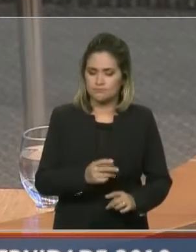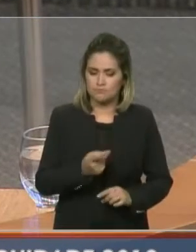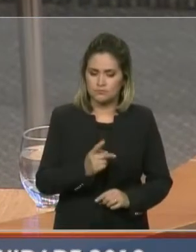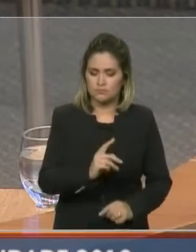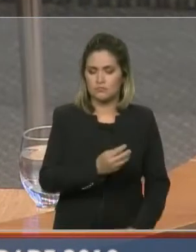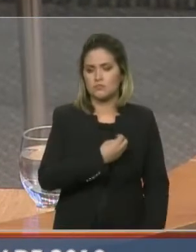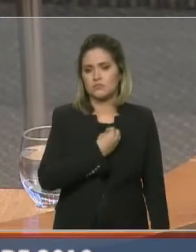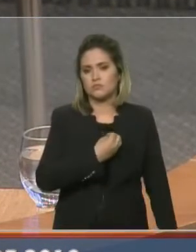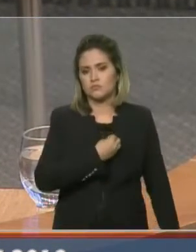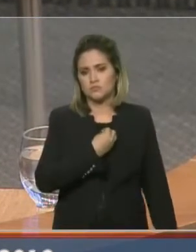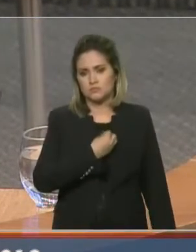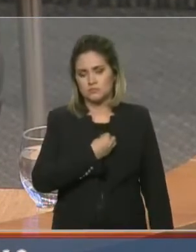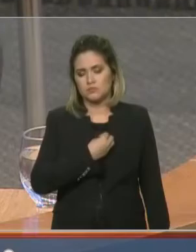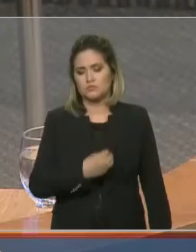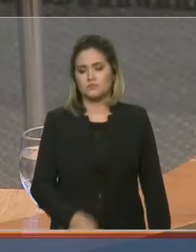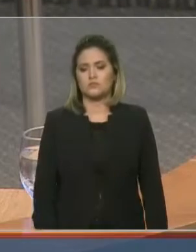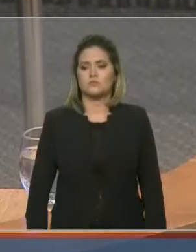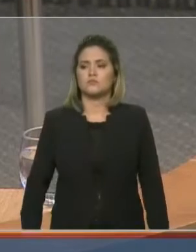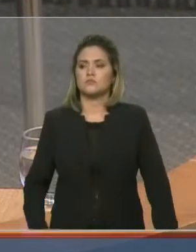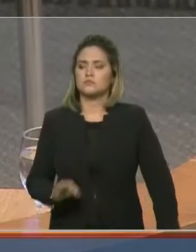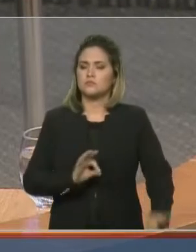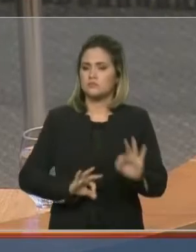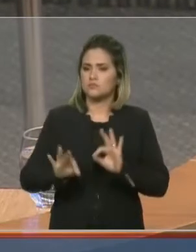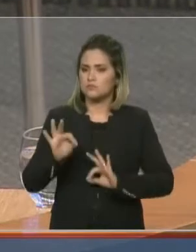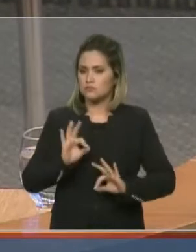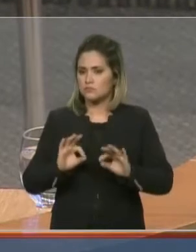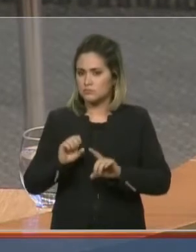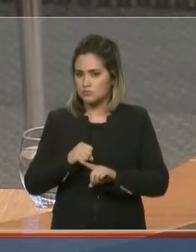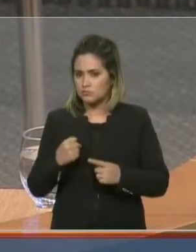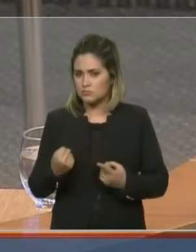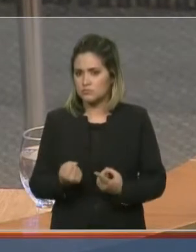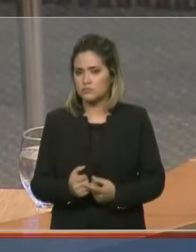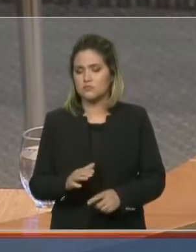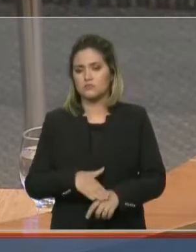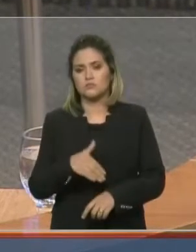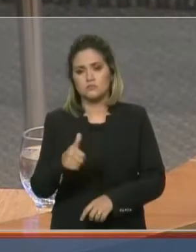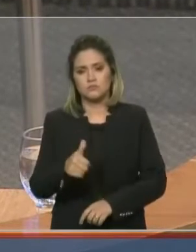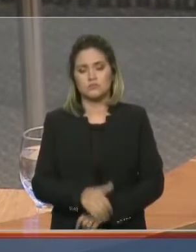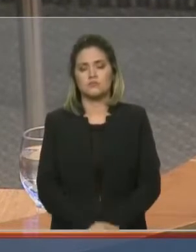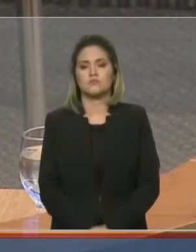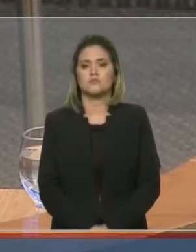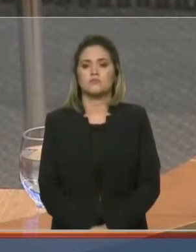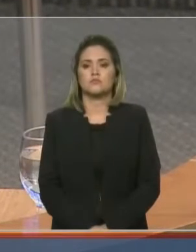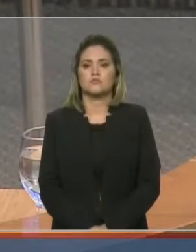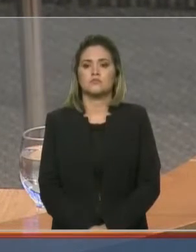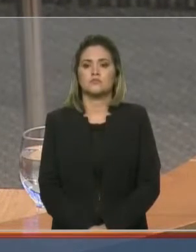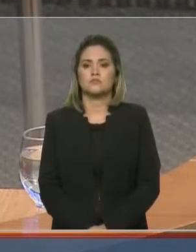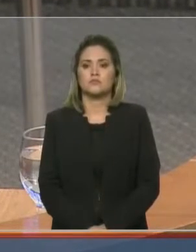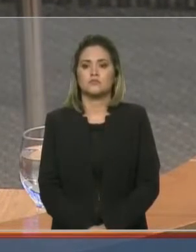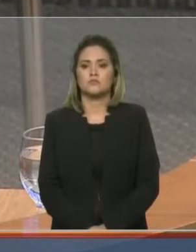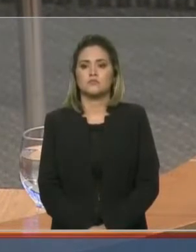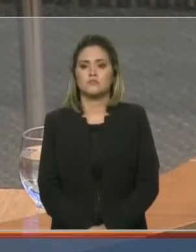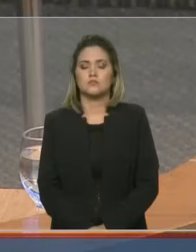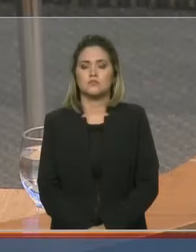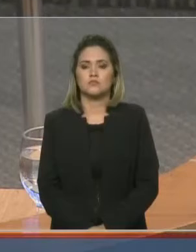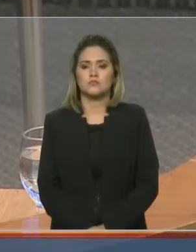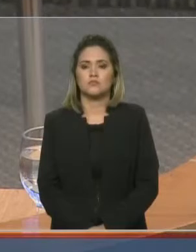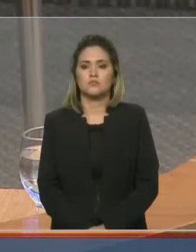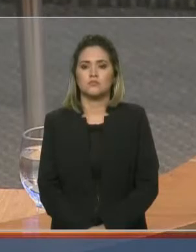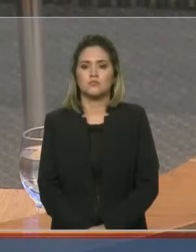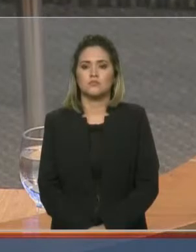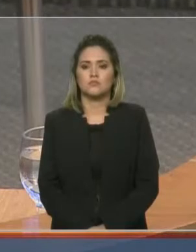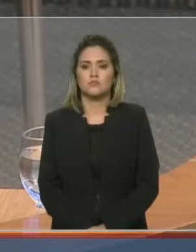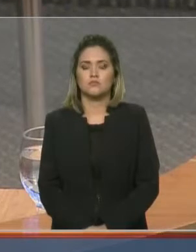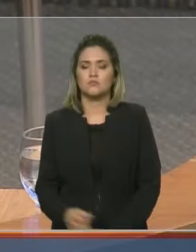em sociedade, ou seja, na construção de uma sociedade melhor. No Novo Testamento, sobretudo a